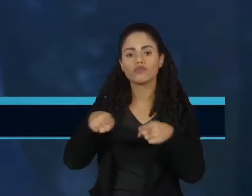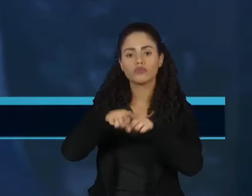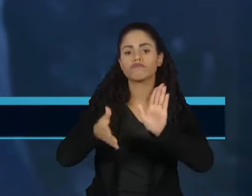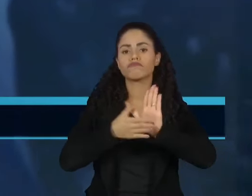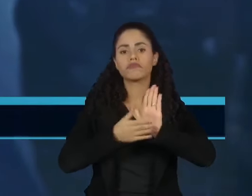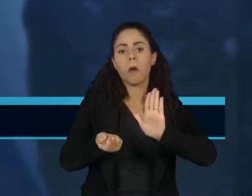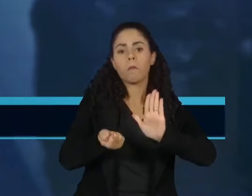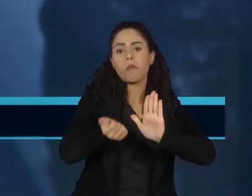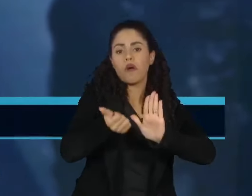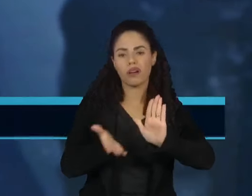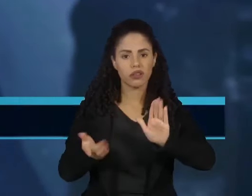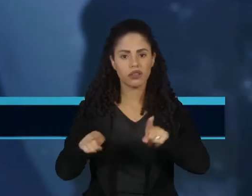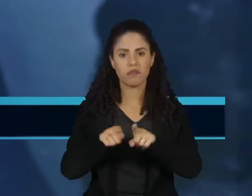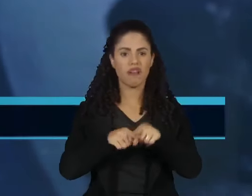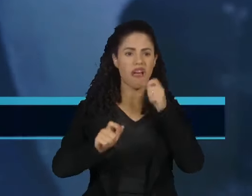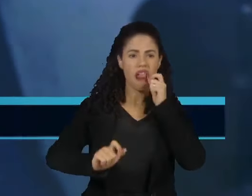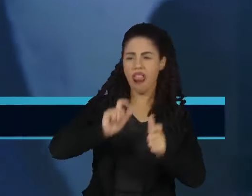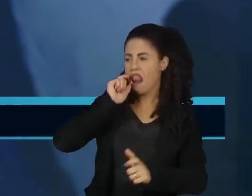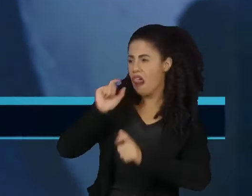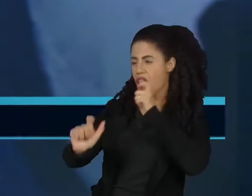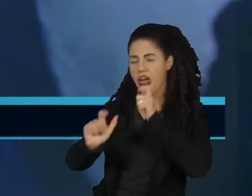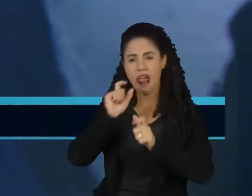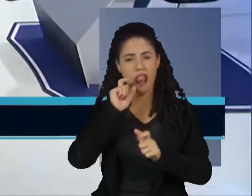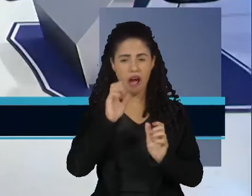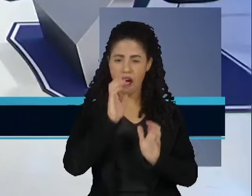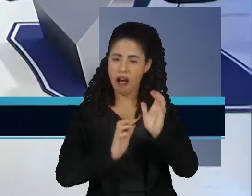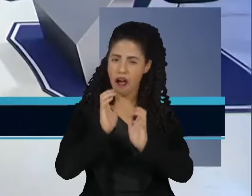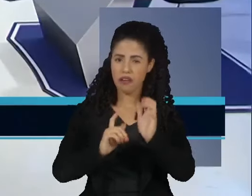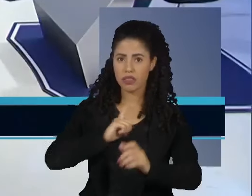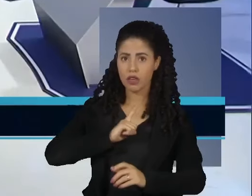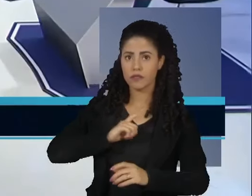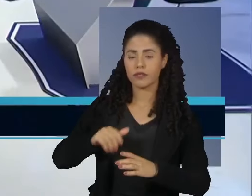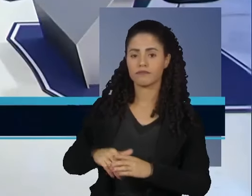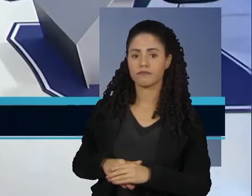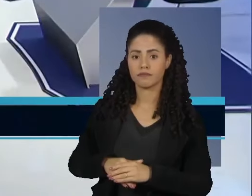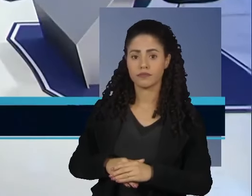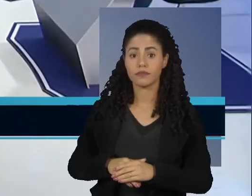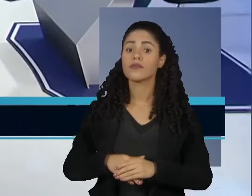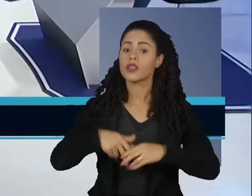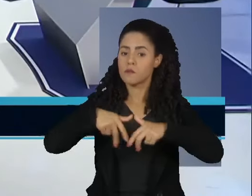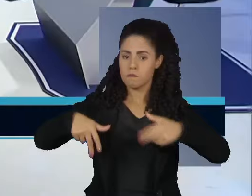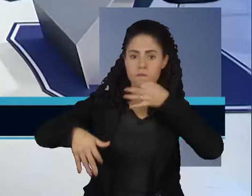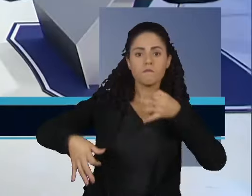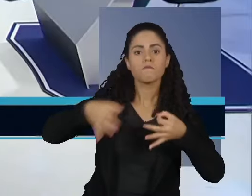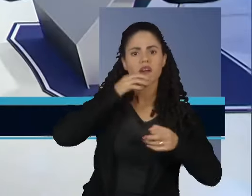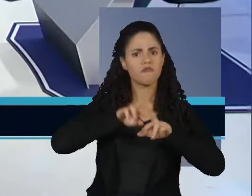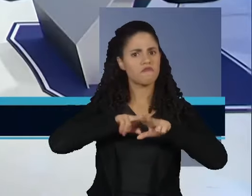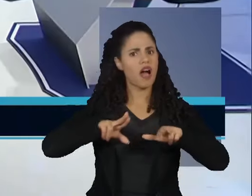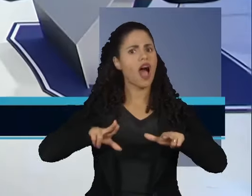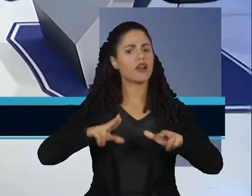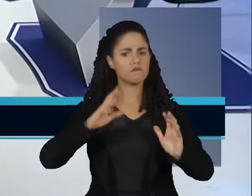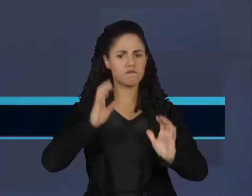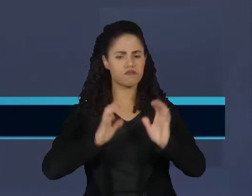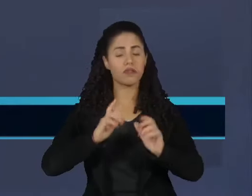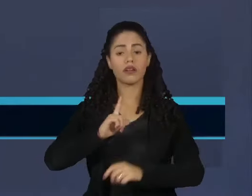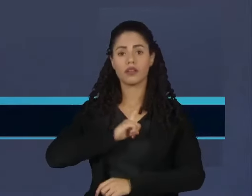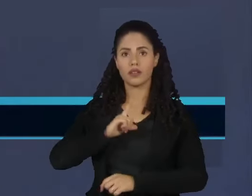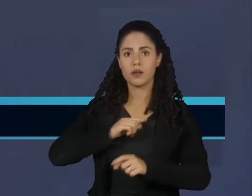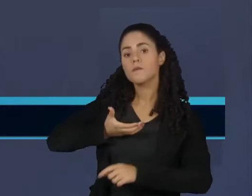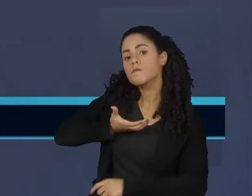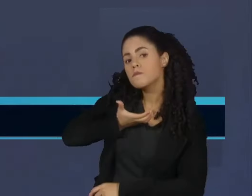de governo e muita gritaria e discussão. O confronto teve vários embates. Um deles foi entre